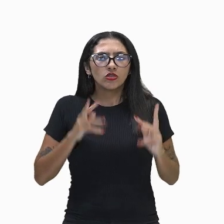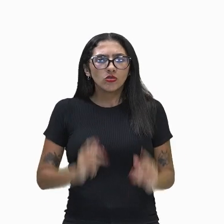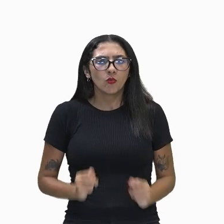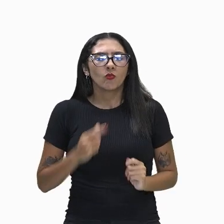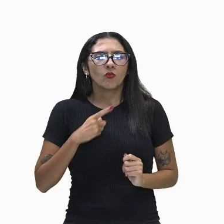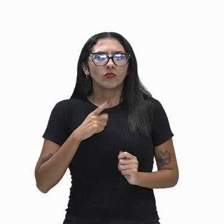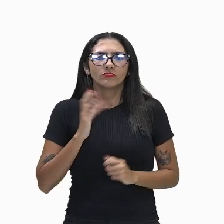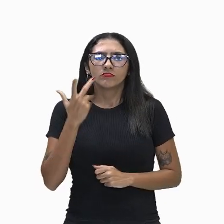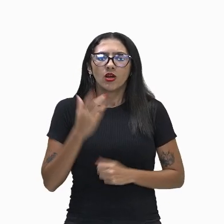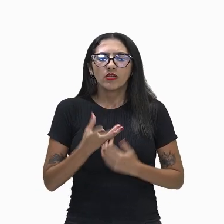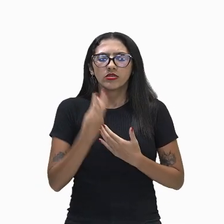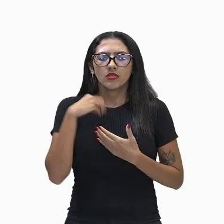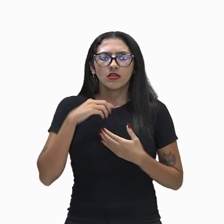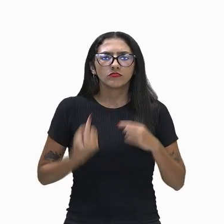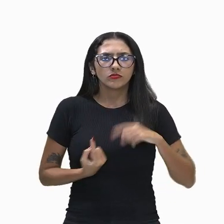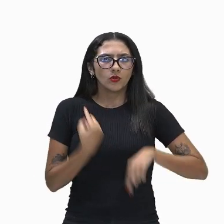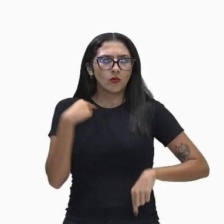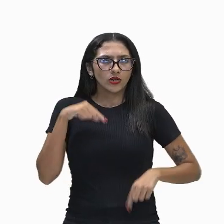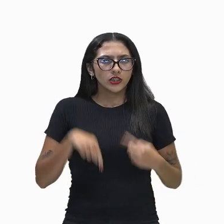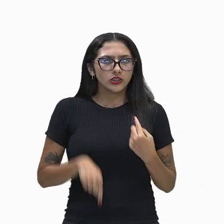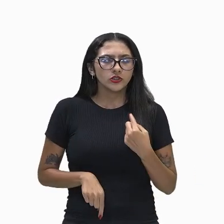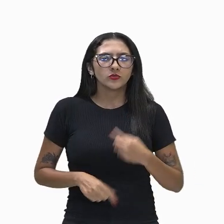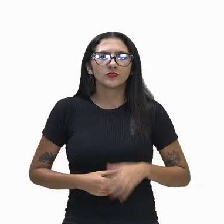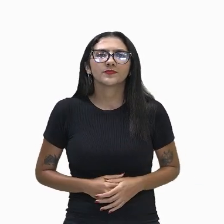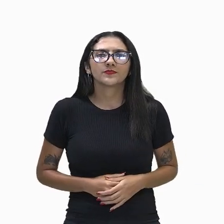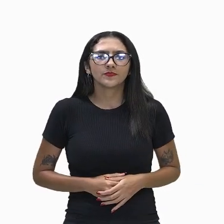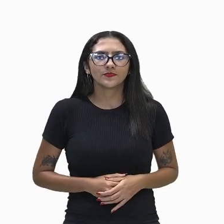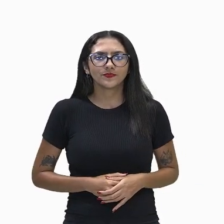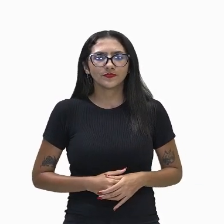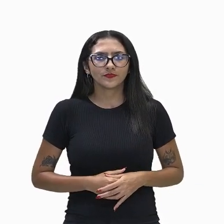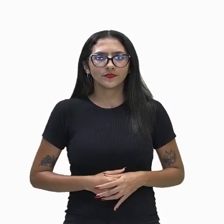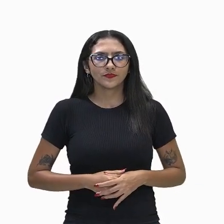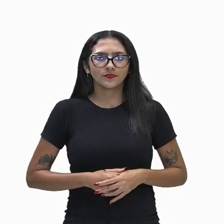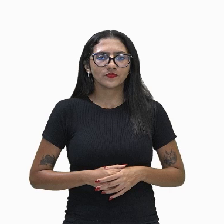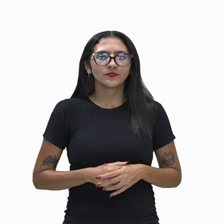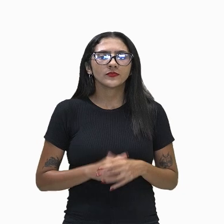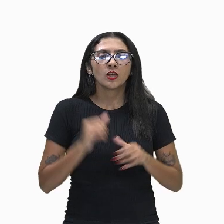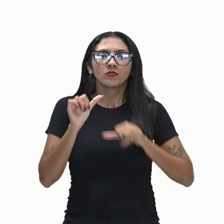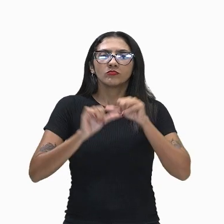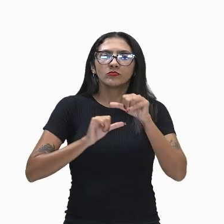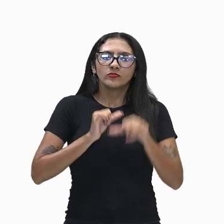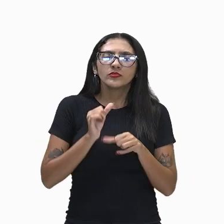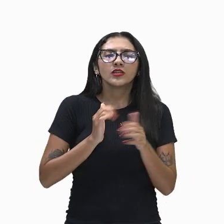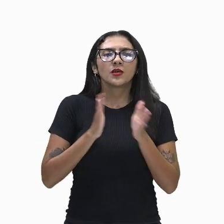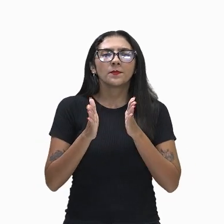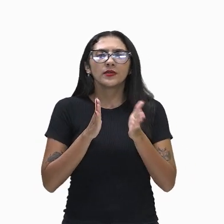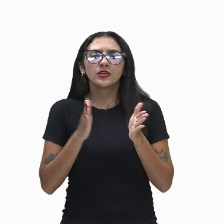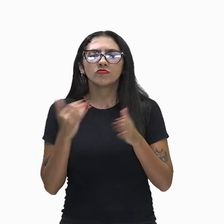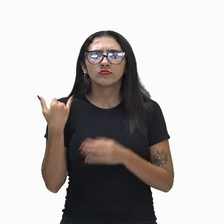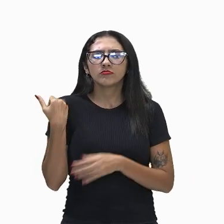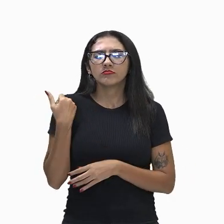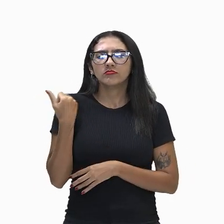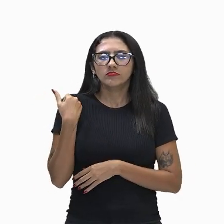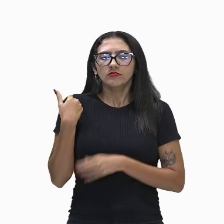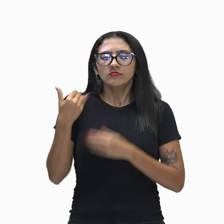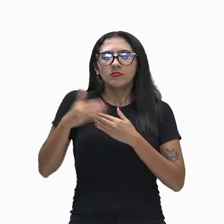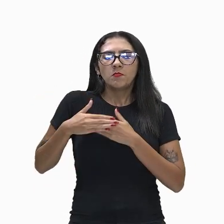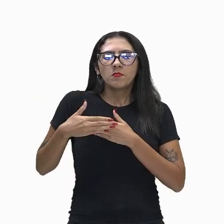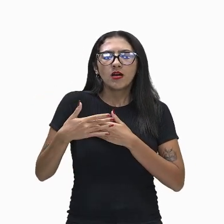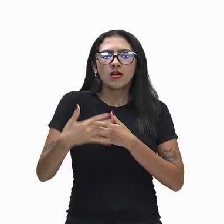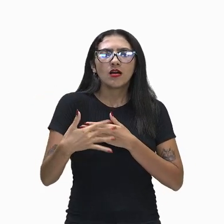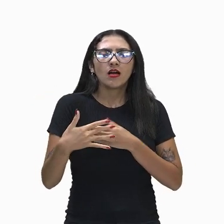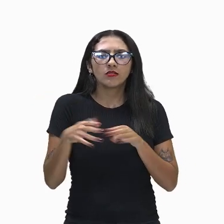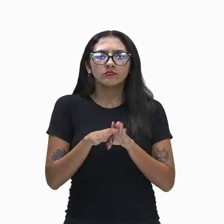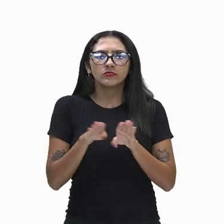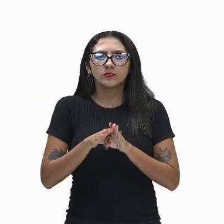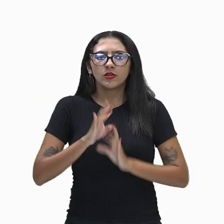no nosso organismo, né? Nas mudanças que vão ocorrer na puberdade, né, e também sob efeito de